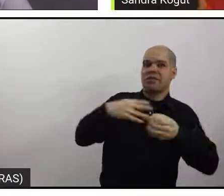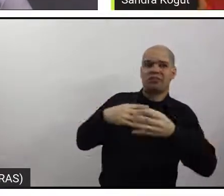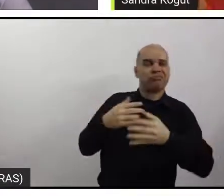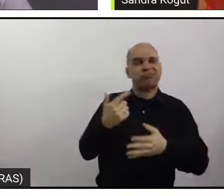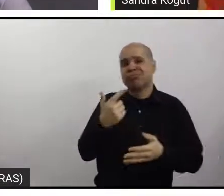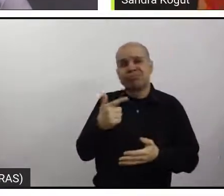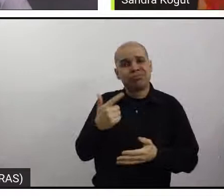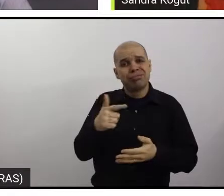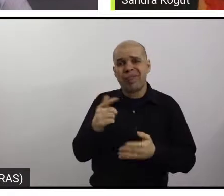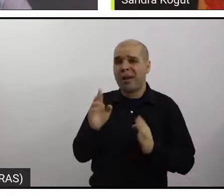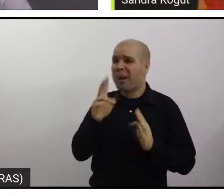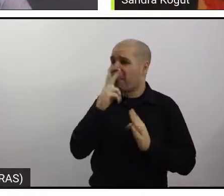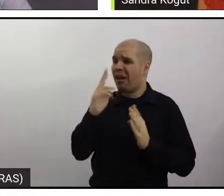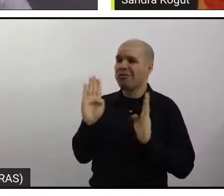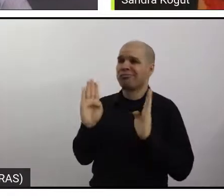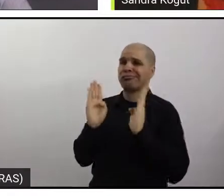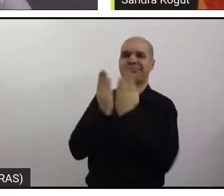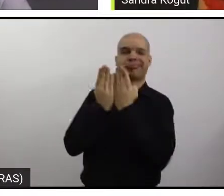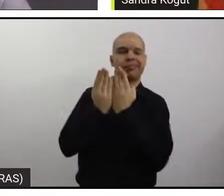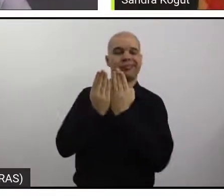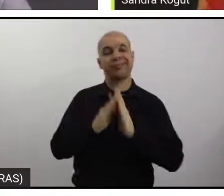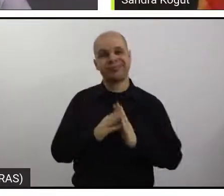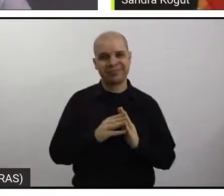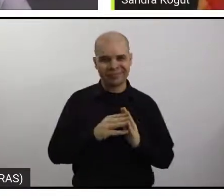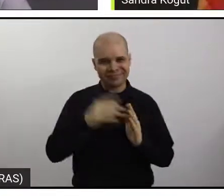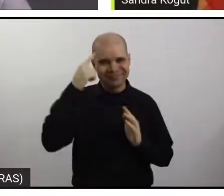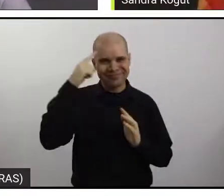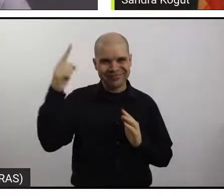exemplo, as videocabines que você citou,